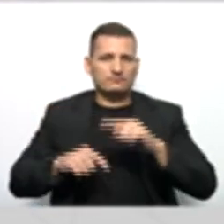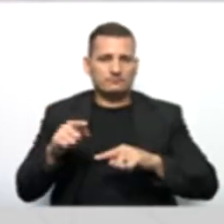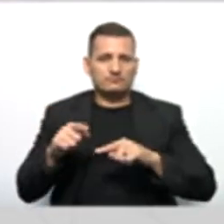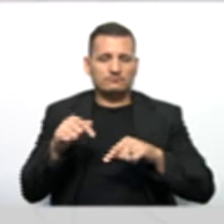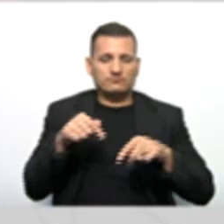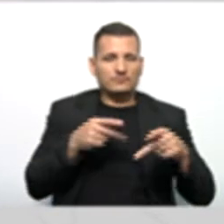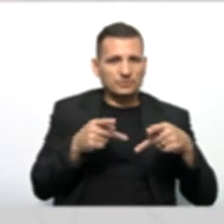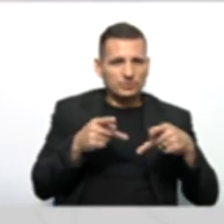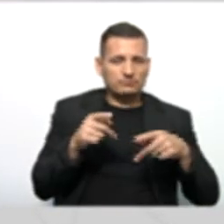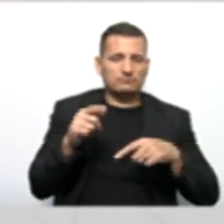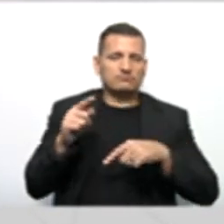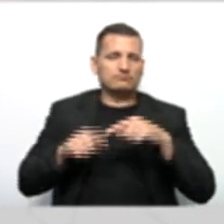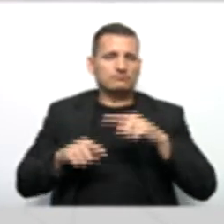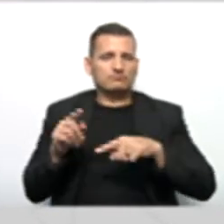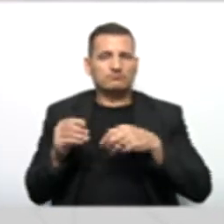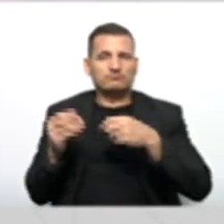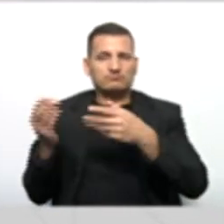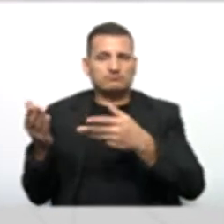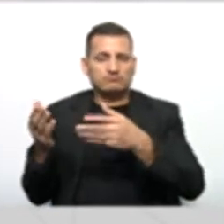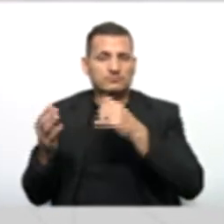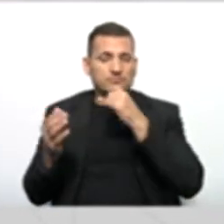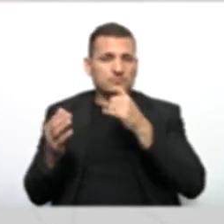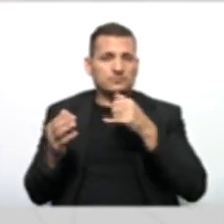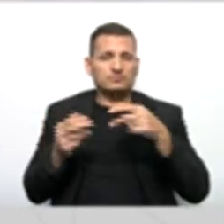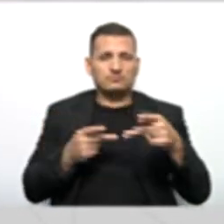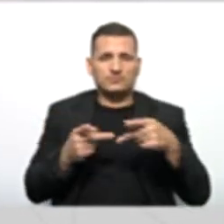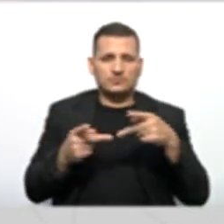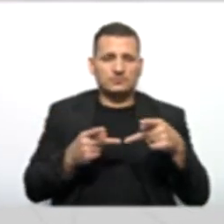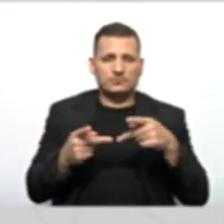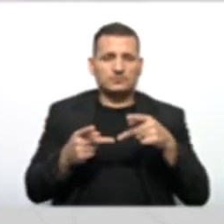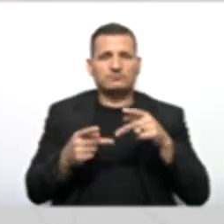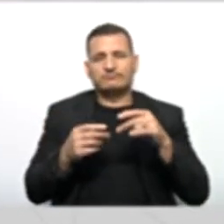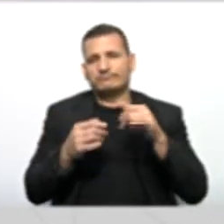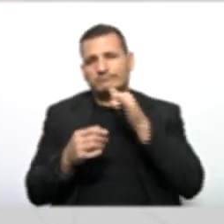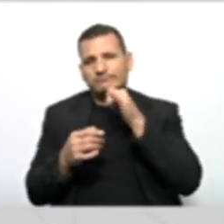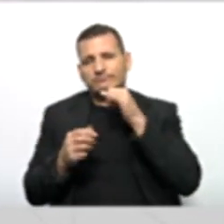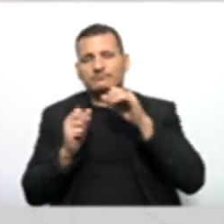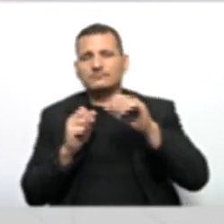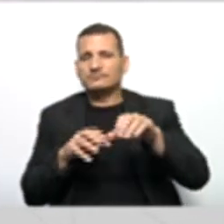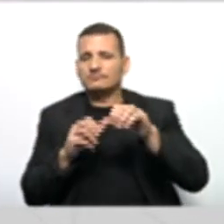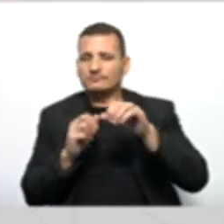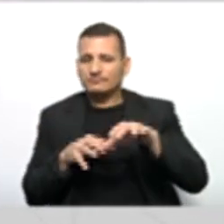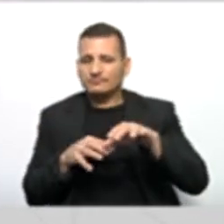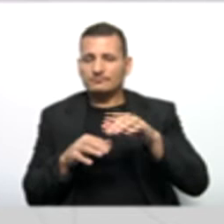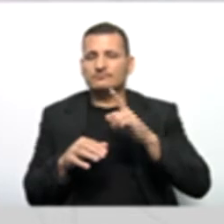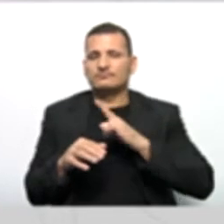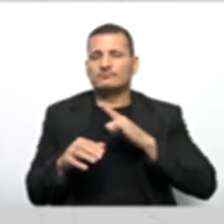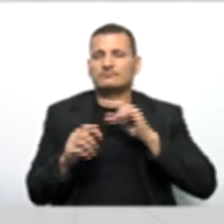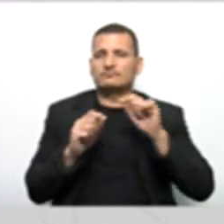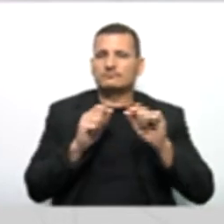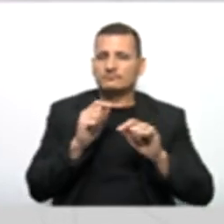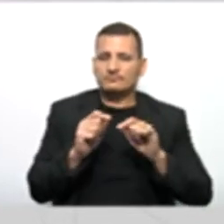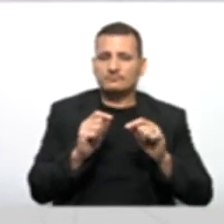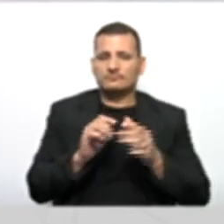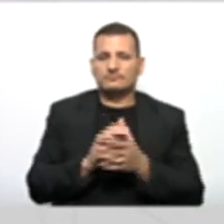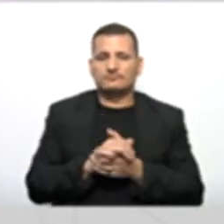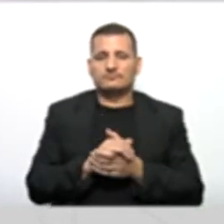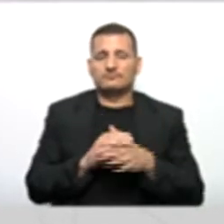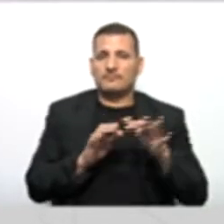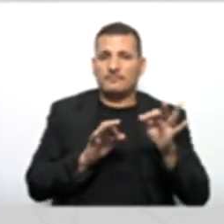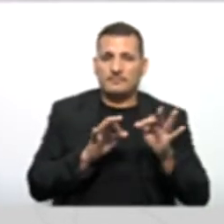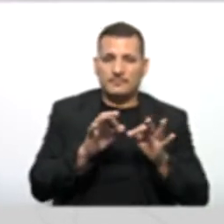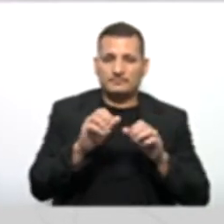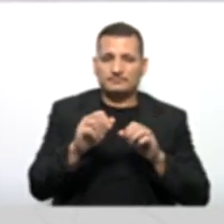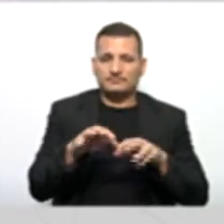projeto. Se o projeto em questão fosse ministrar uma aula, por exemplo, teríamos as seguintes entregas: plano